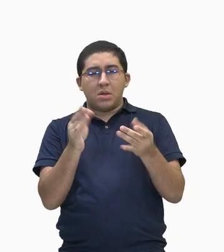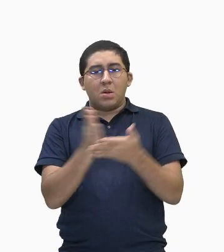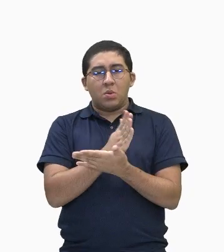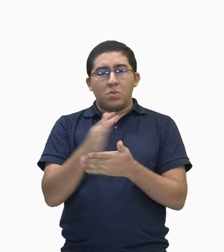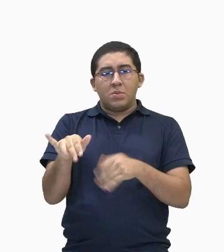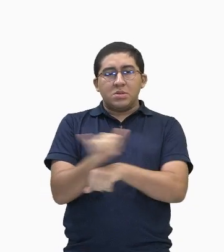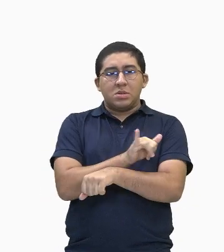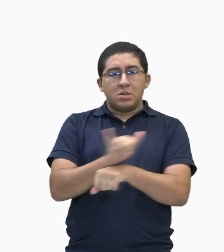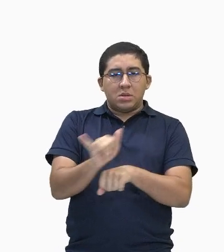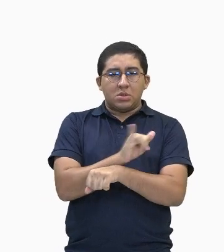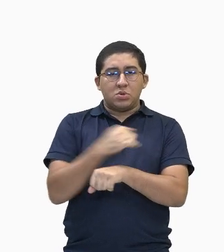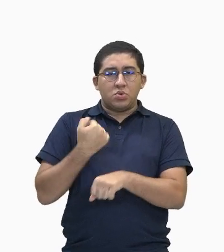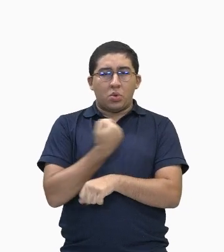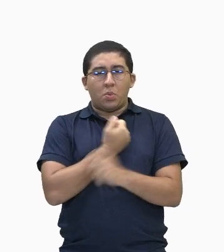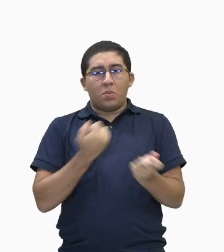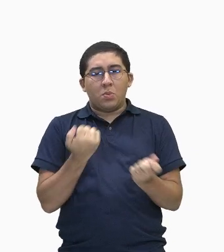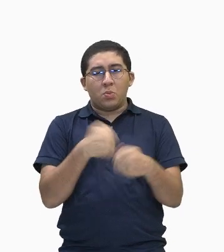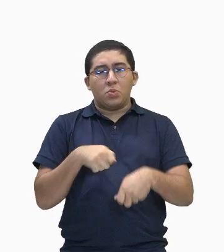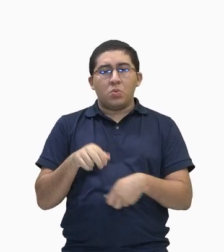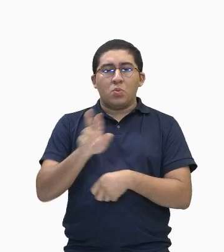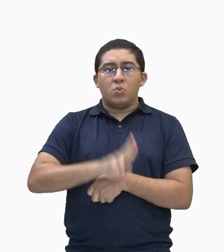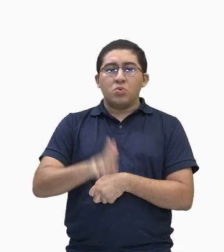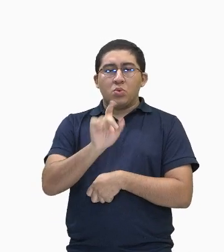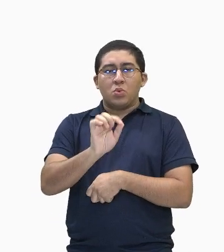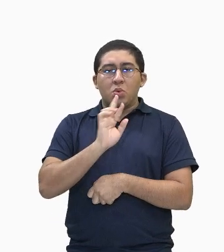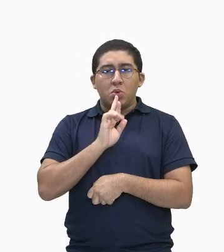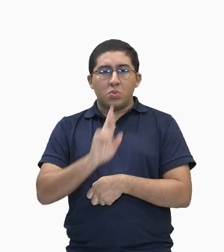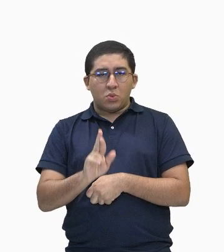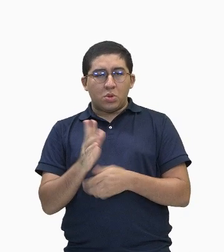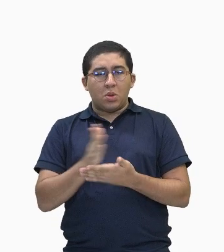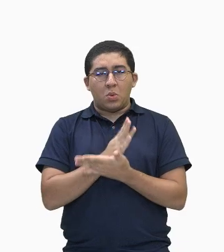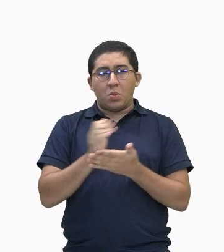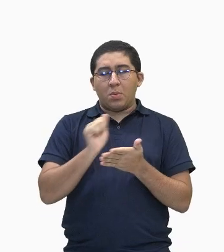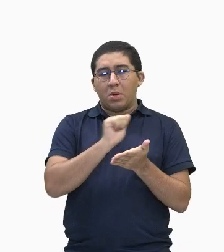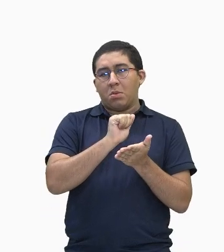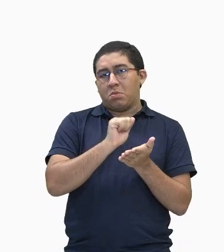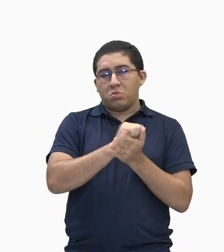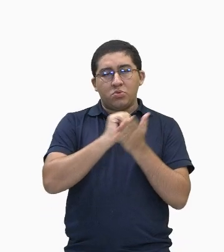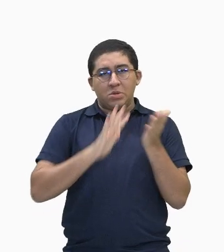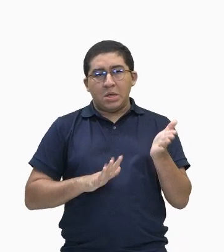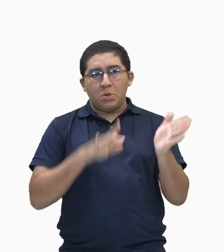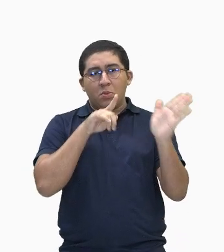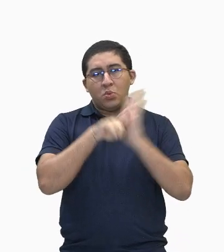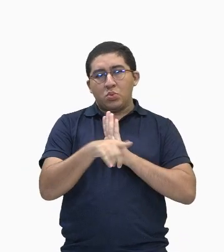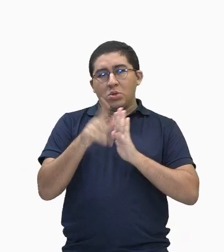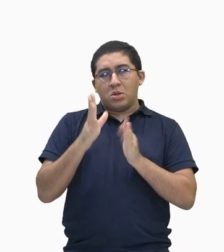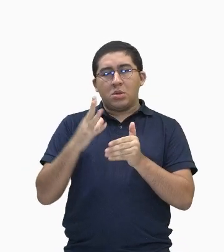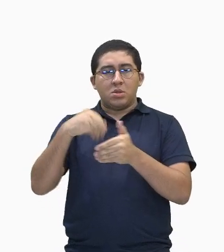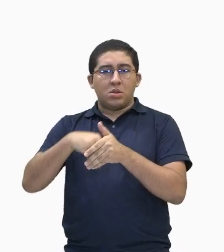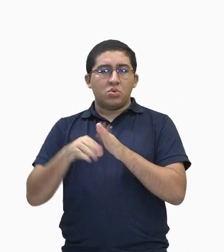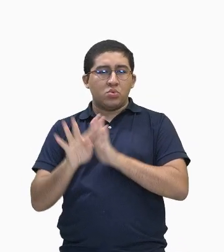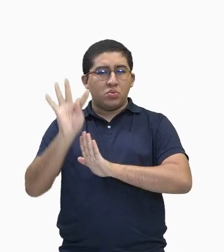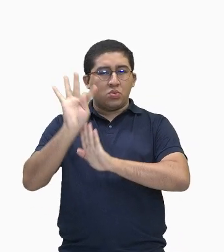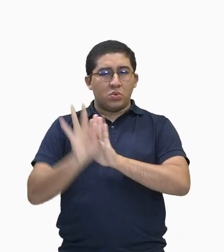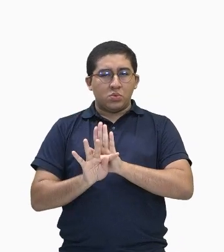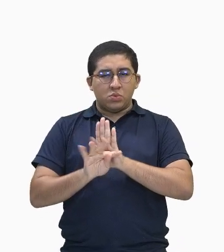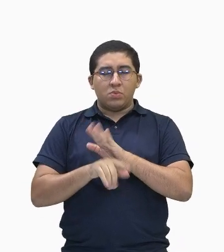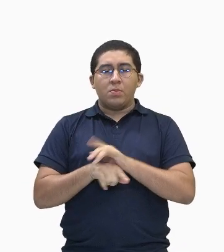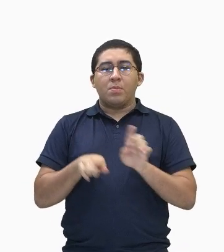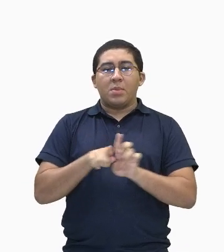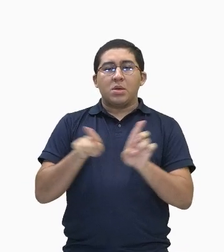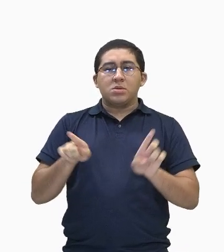podemos utilizar para responder perguntas de um texto, tá? Mas a dica que eu dou